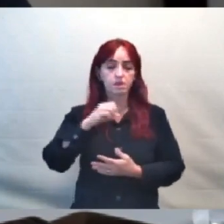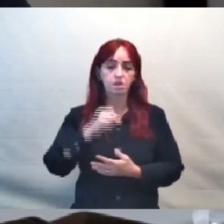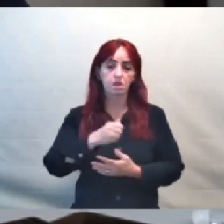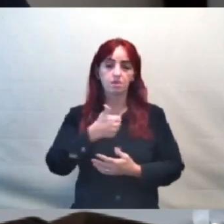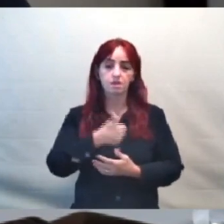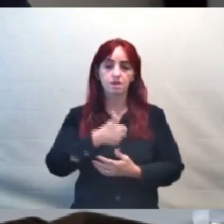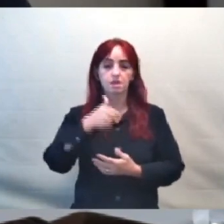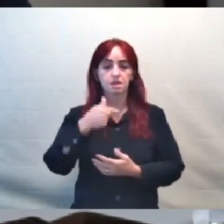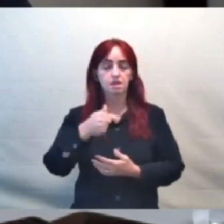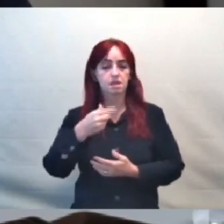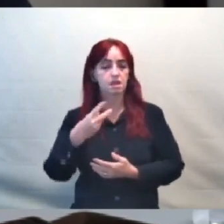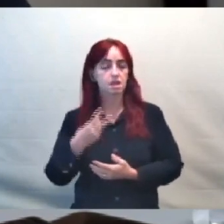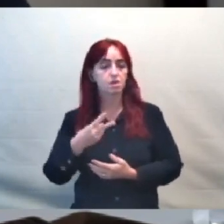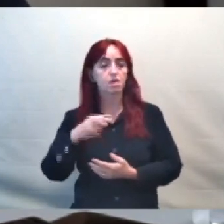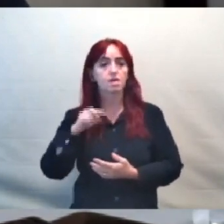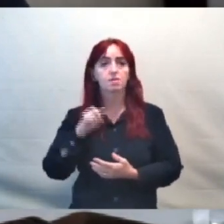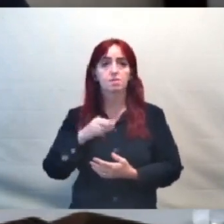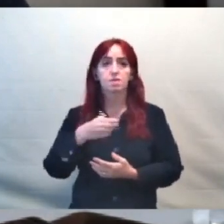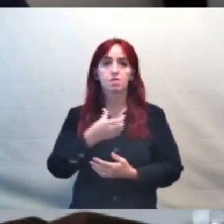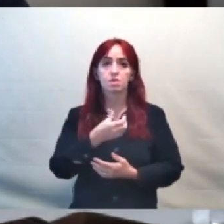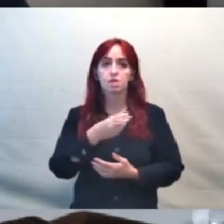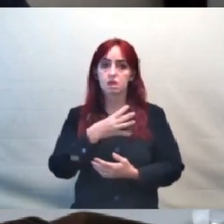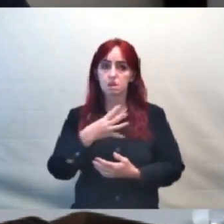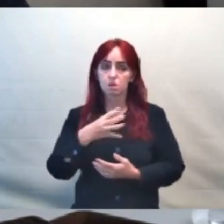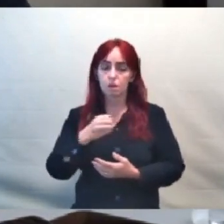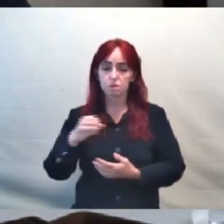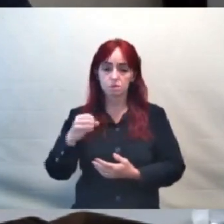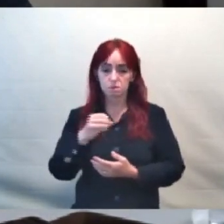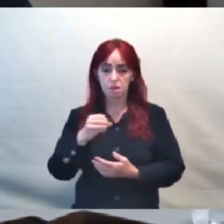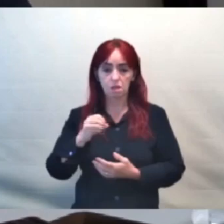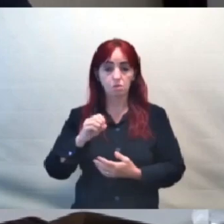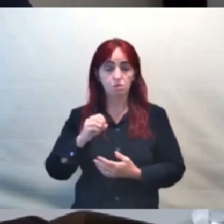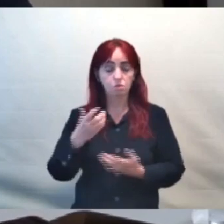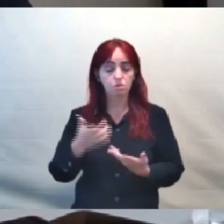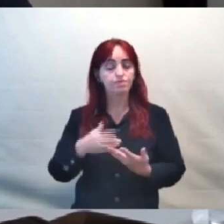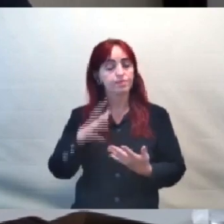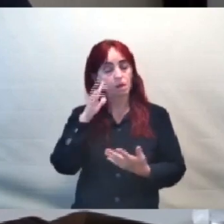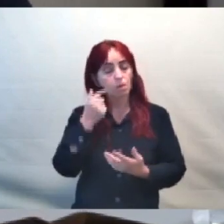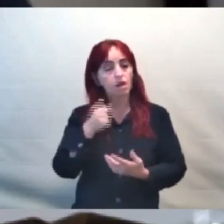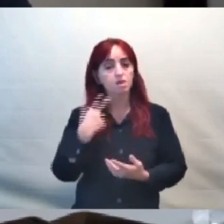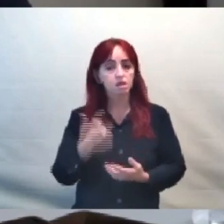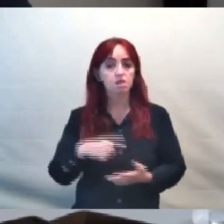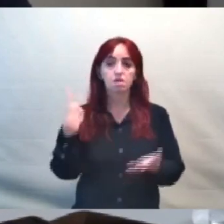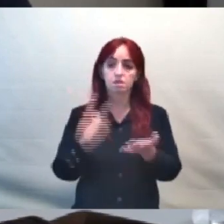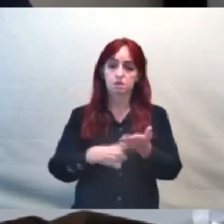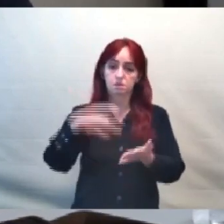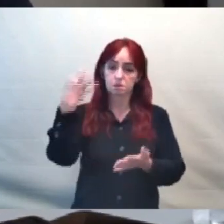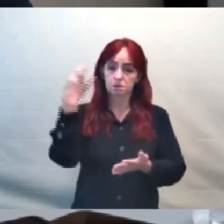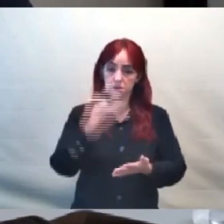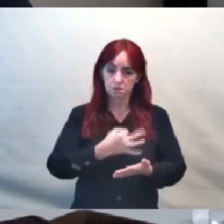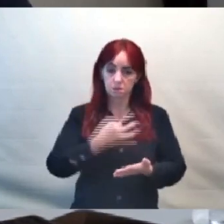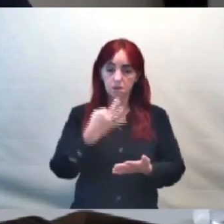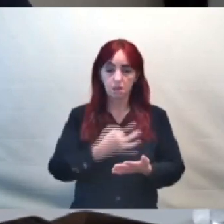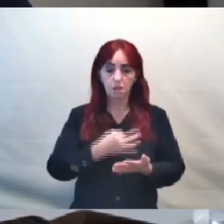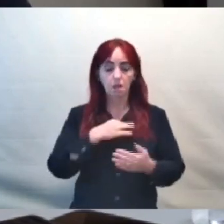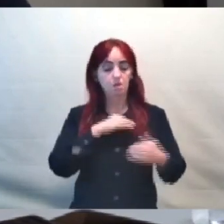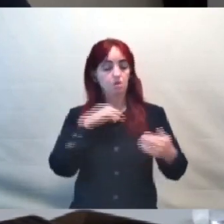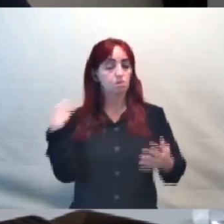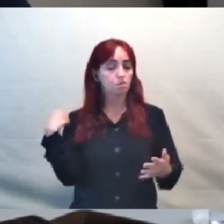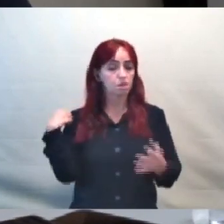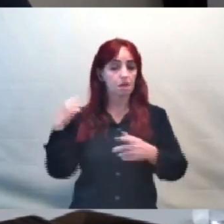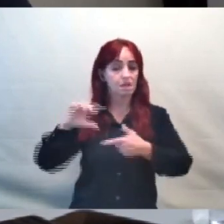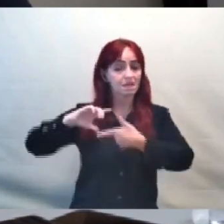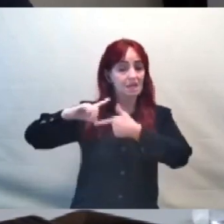R$ 399.172.400, e eu acho que, mais uma vez, nós cumprimos o nosso dever de casa, uma tradição iniciada pelo presidente Henrique Braga, que